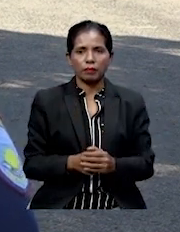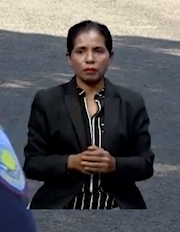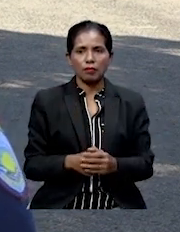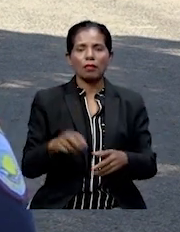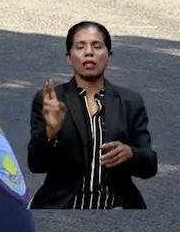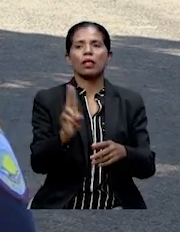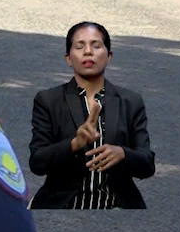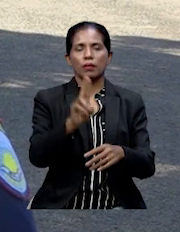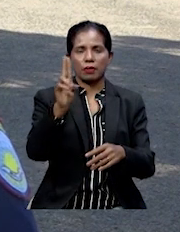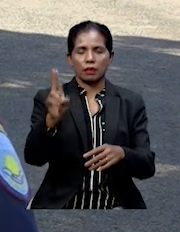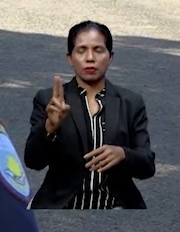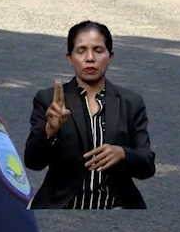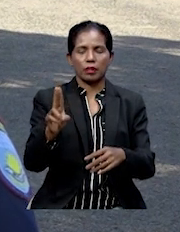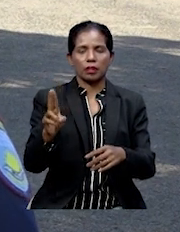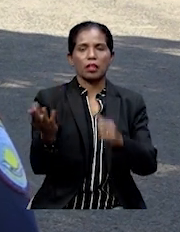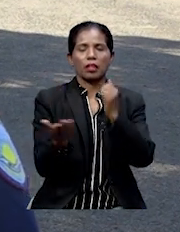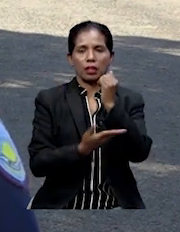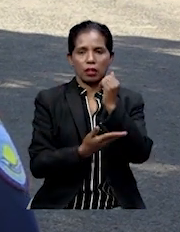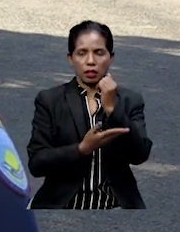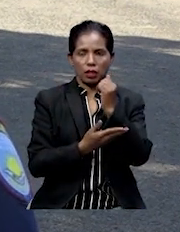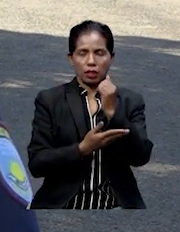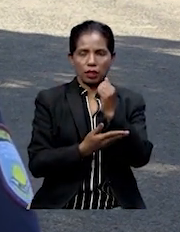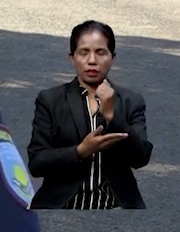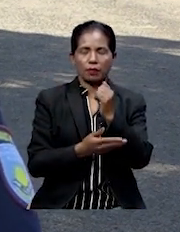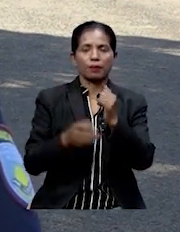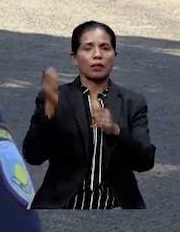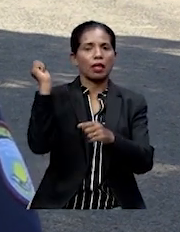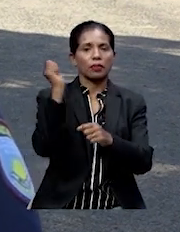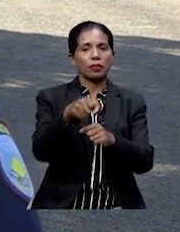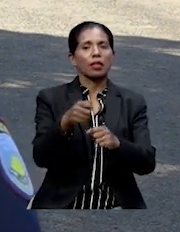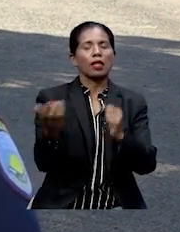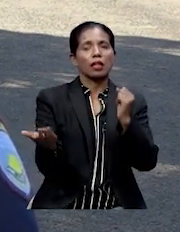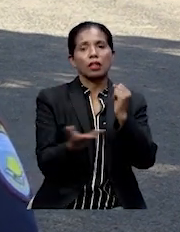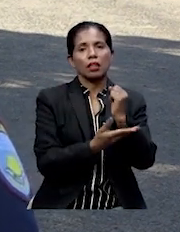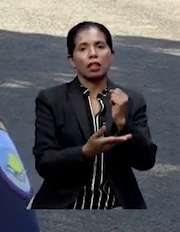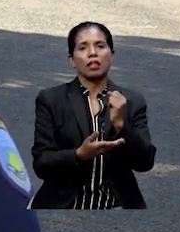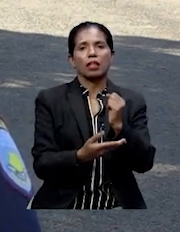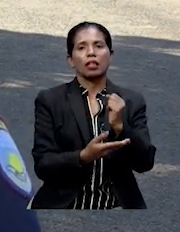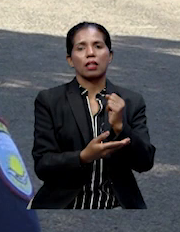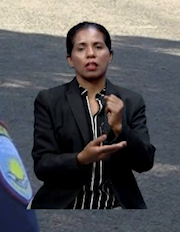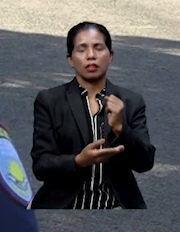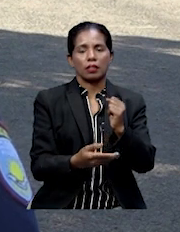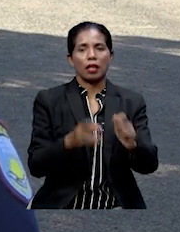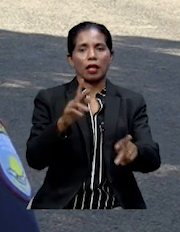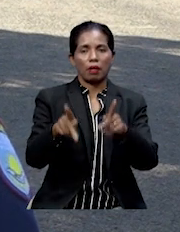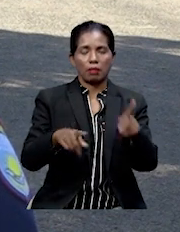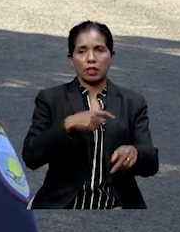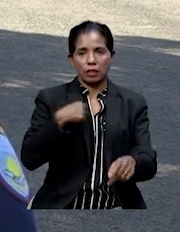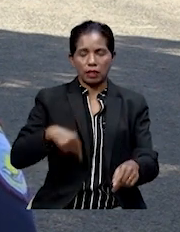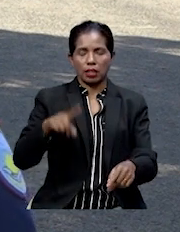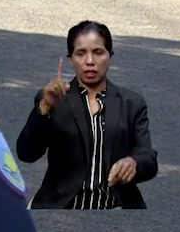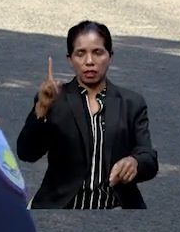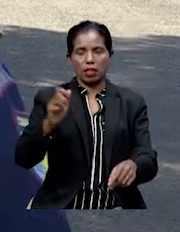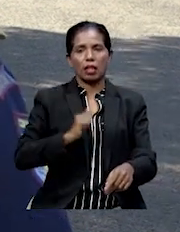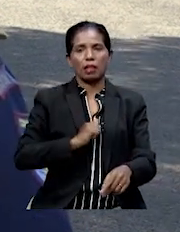usa katana sabit para tu ta itania chinesa ira ia ai mutin ia posto